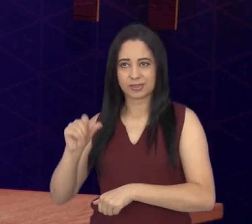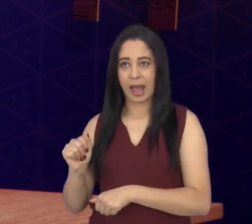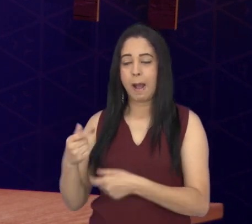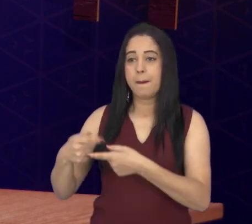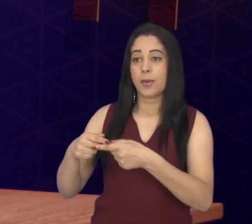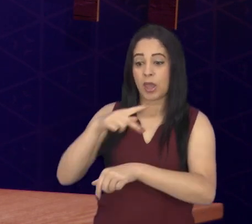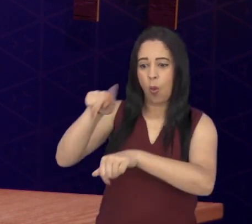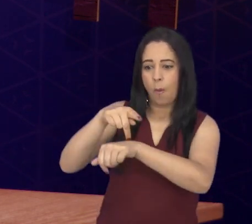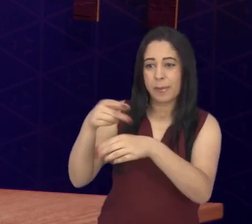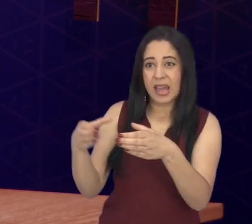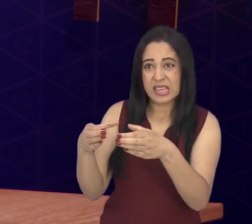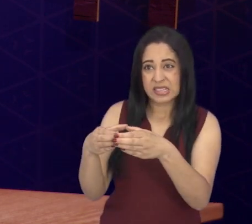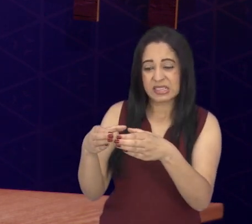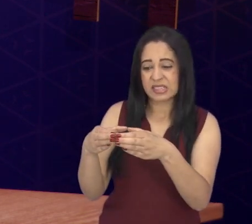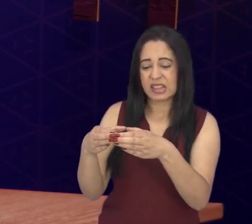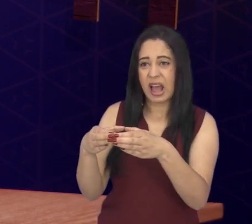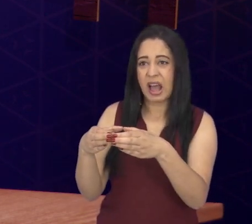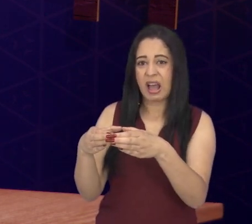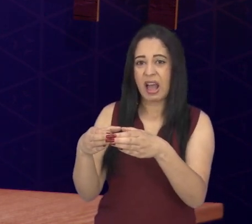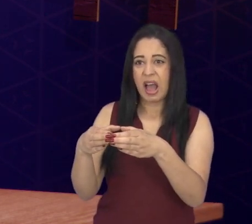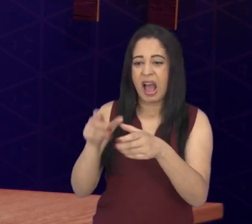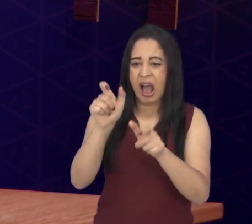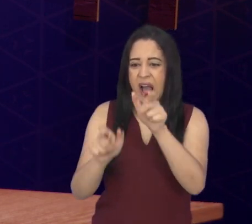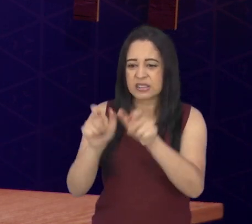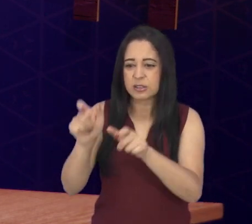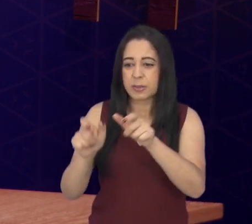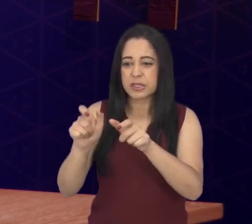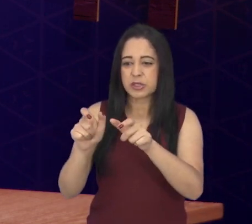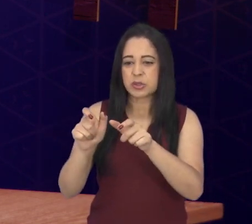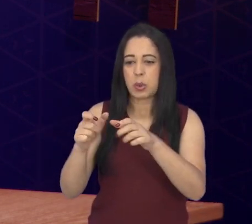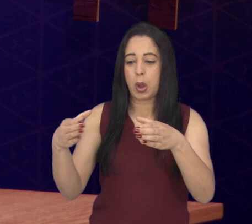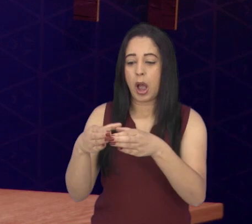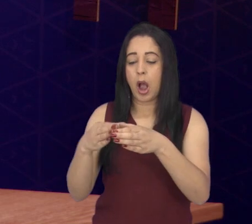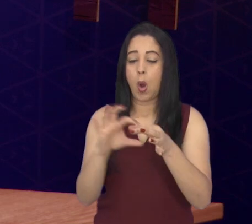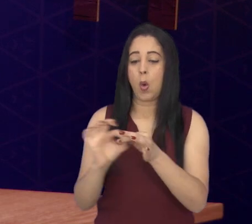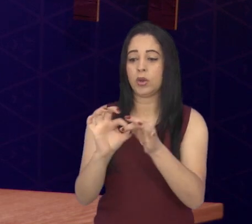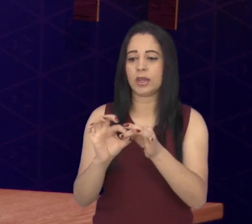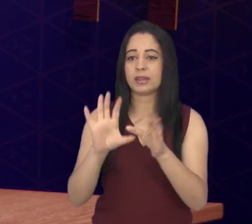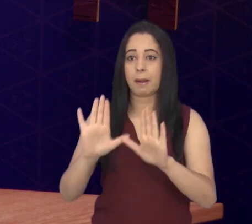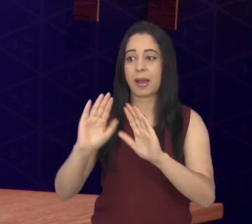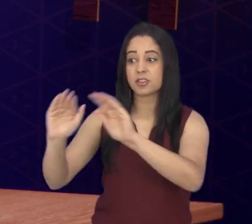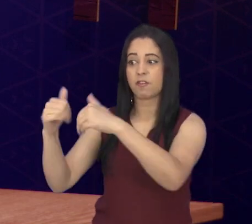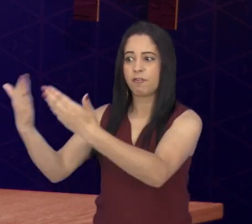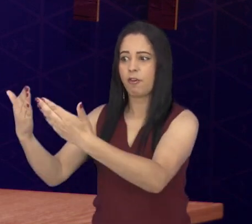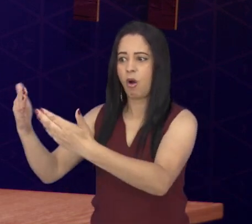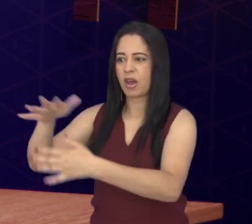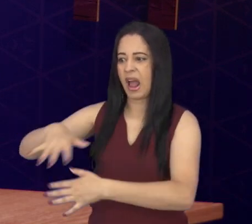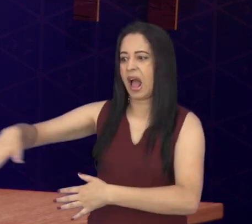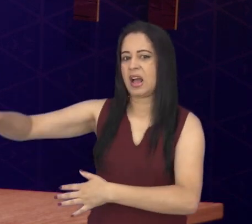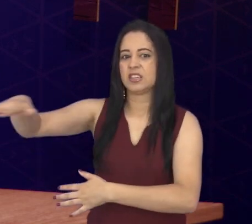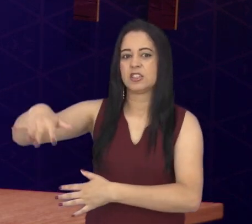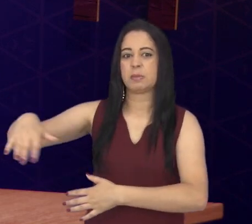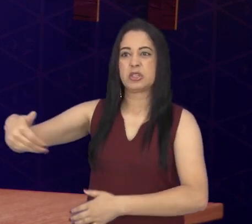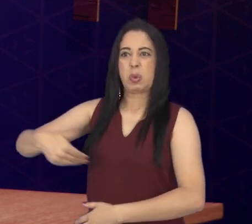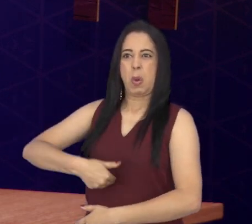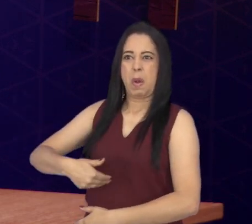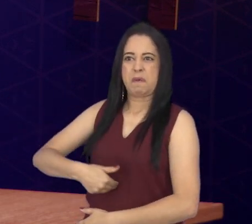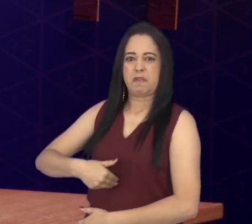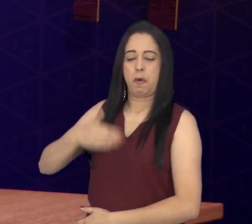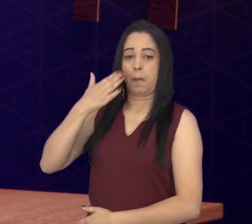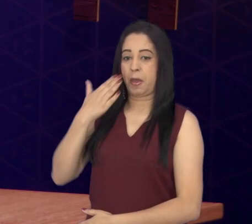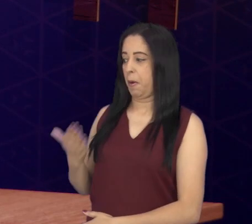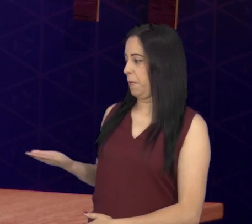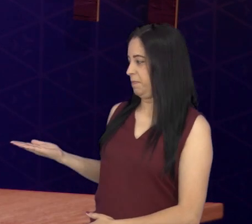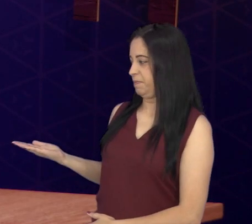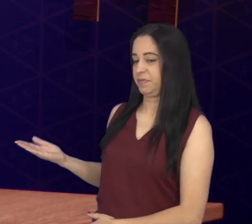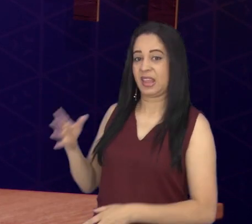ficava ali, escondida, sendo que tinha um monte de gente passando fome no resto do mundo, e eles tinham tecnologia e tal. Exato. E